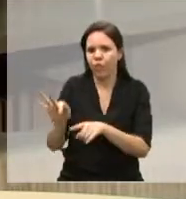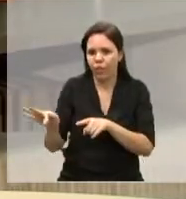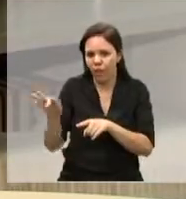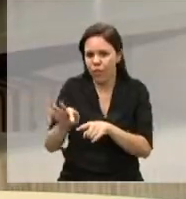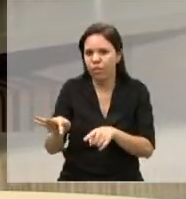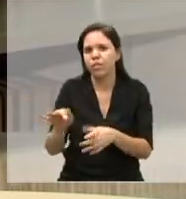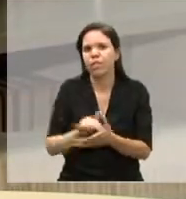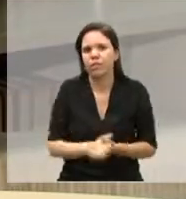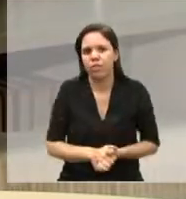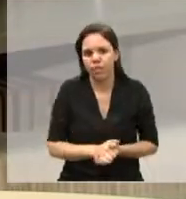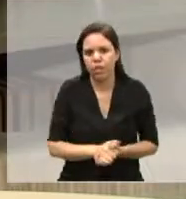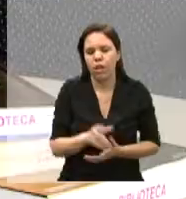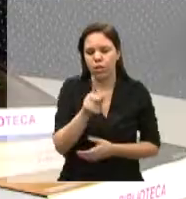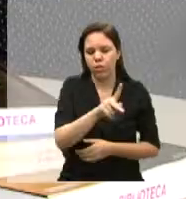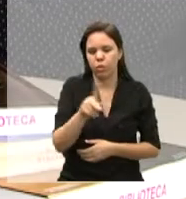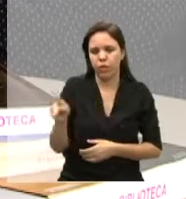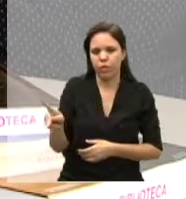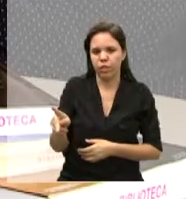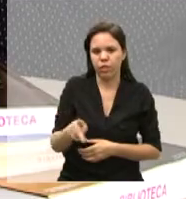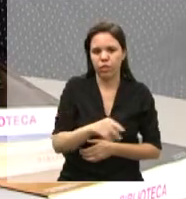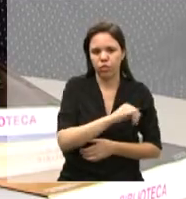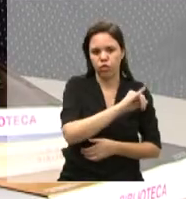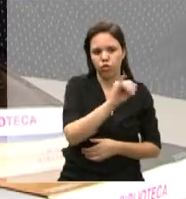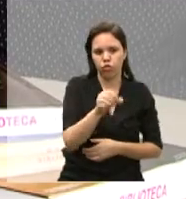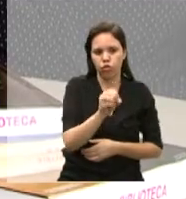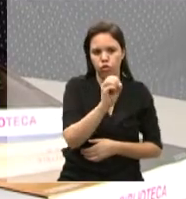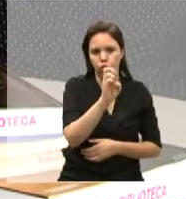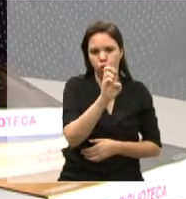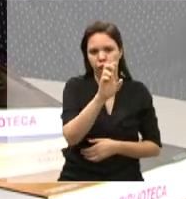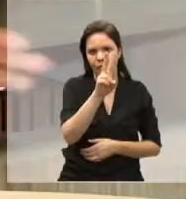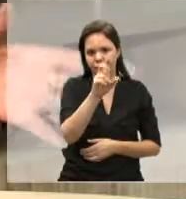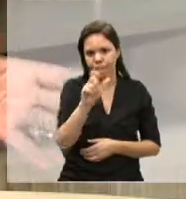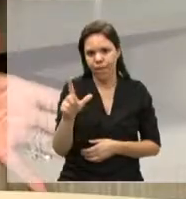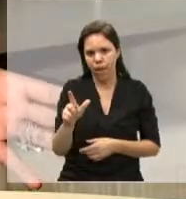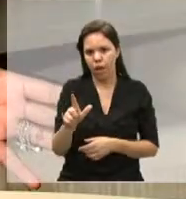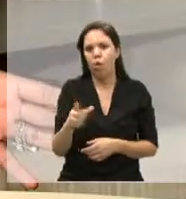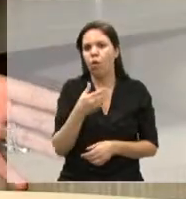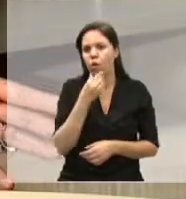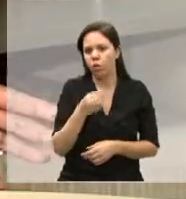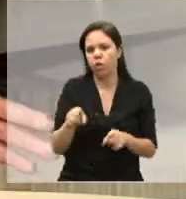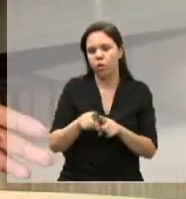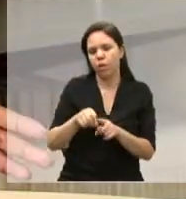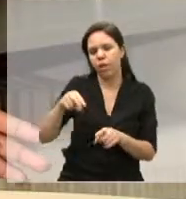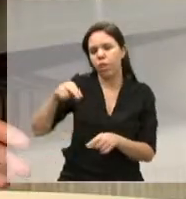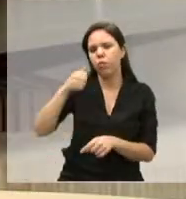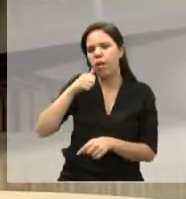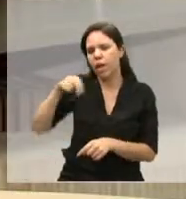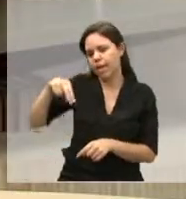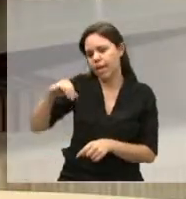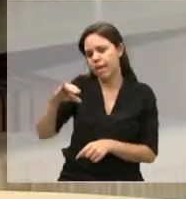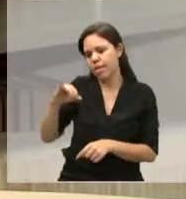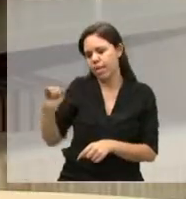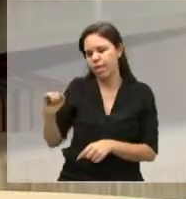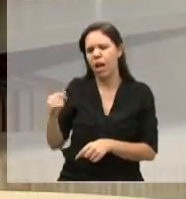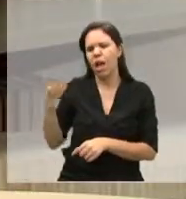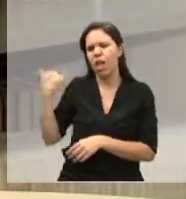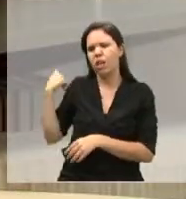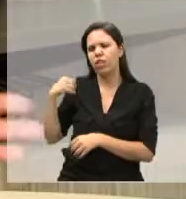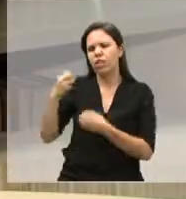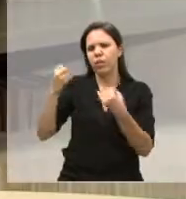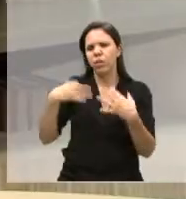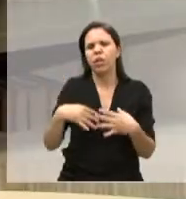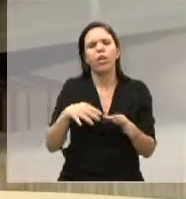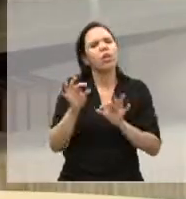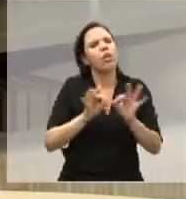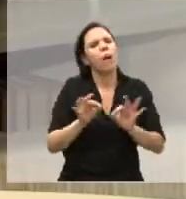Eu estou aqui com os professores Joeval e também com a Nancy. A gente estava falando anteriormente sobre planejar a carreira.